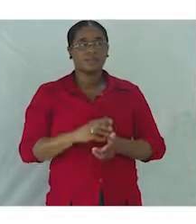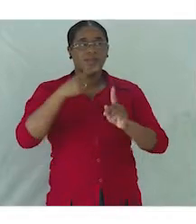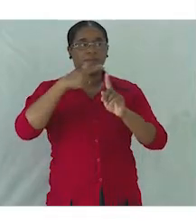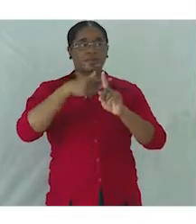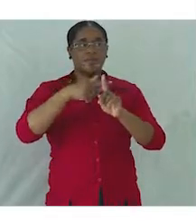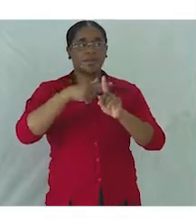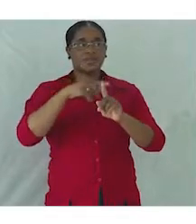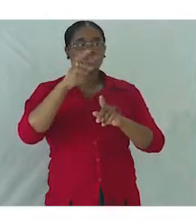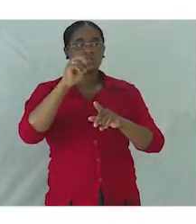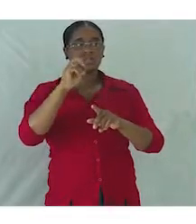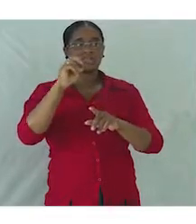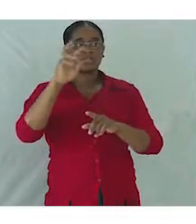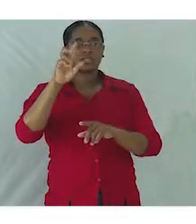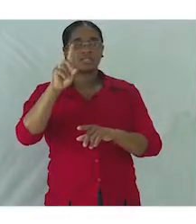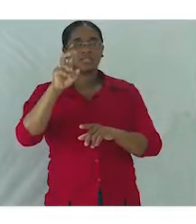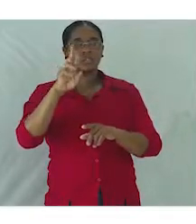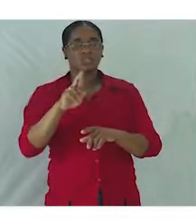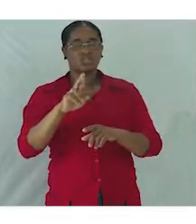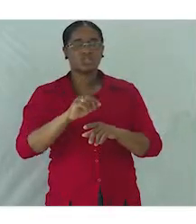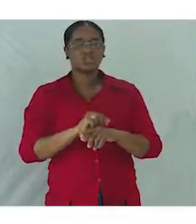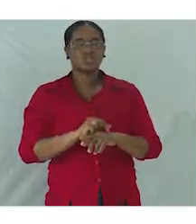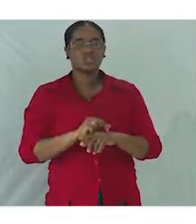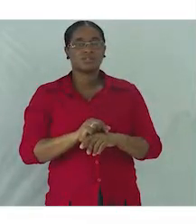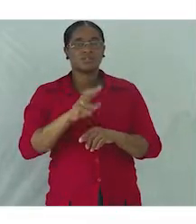mais 36x